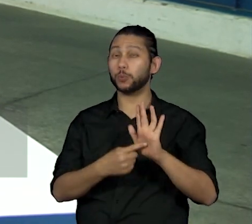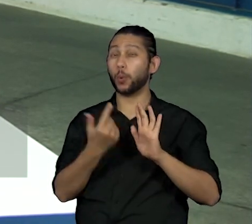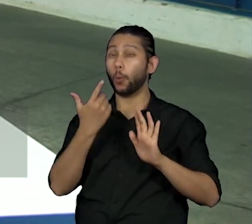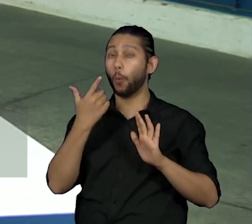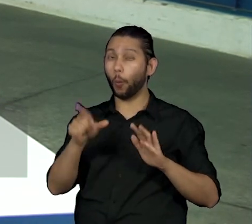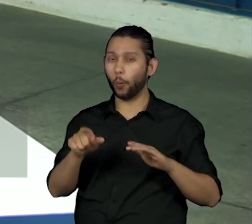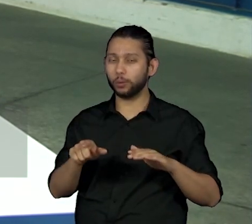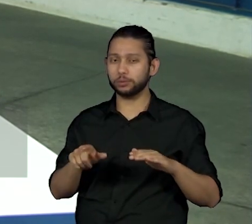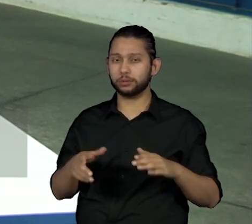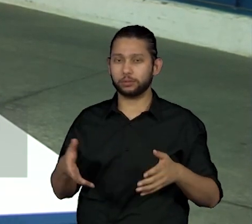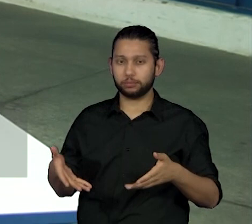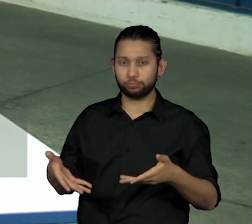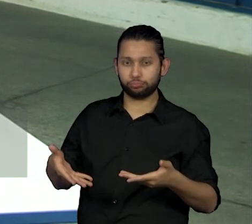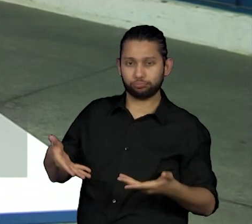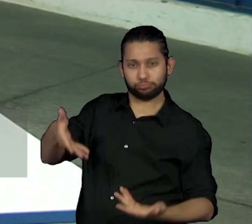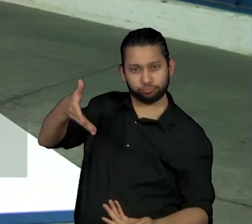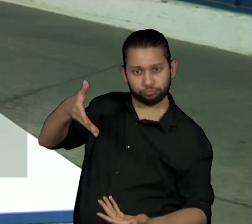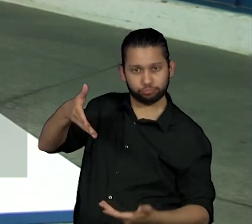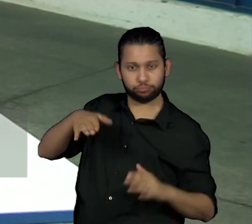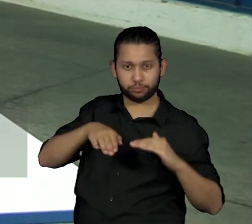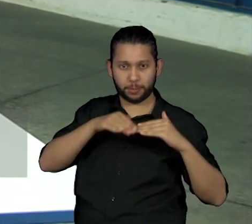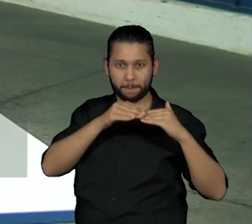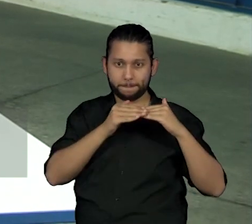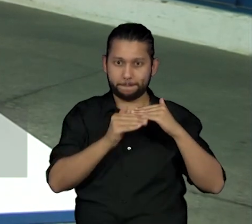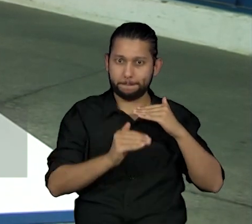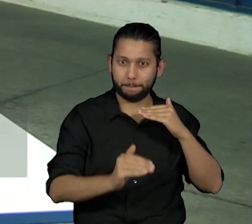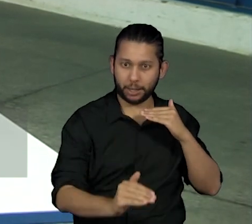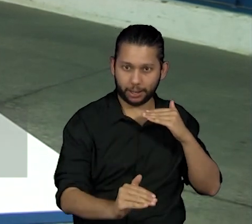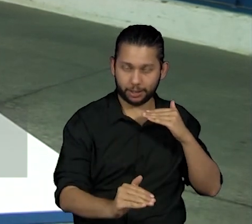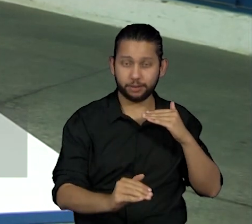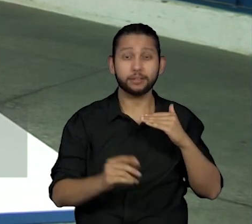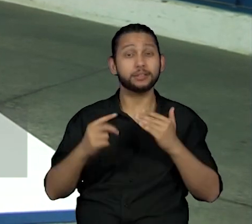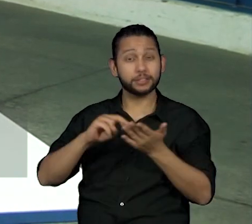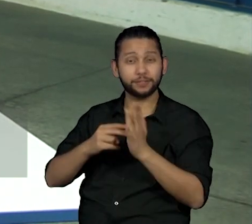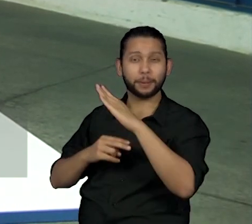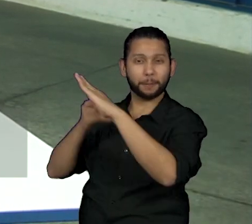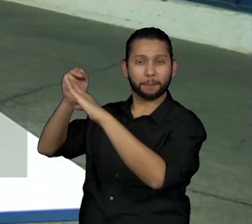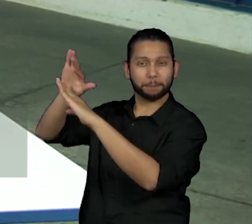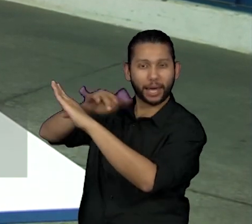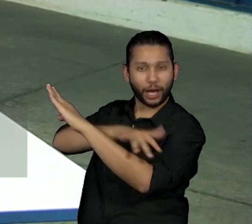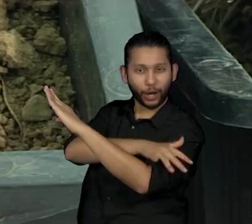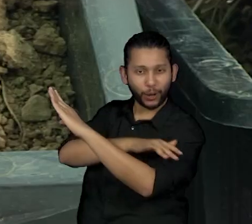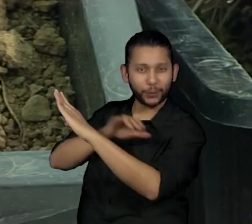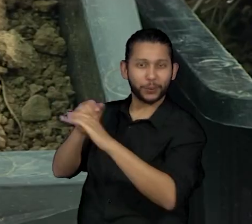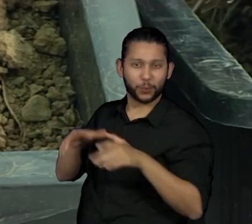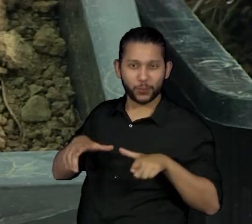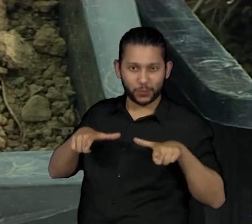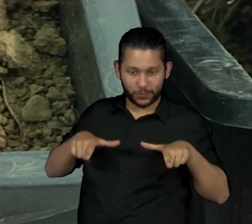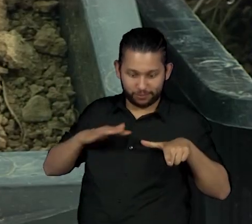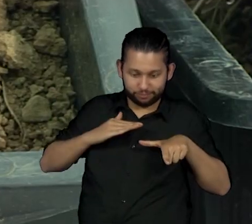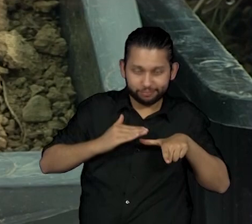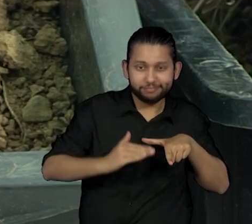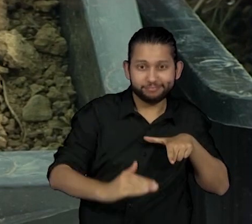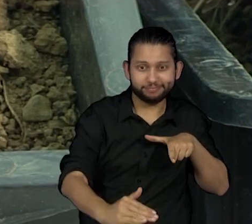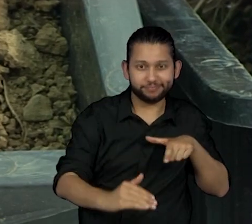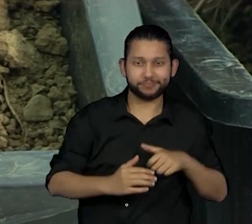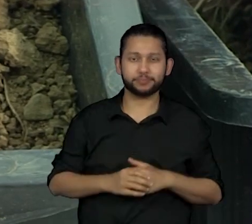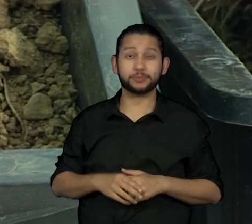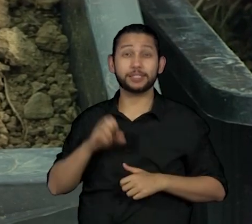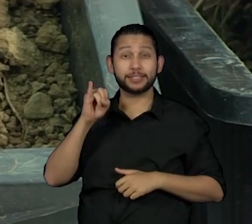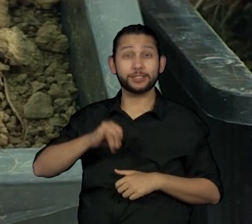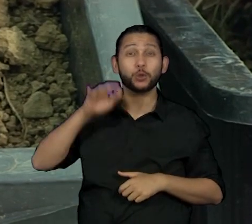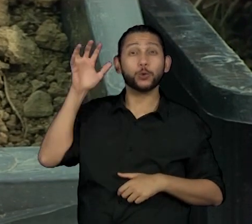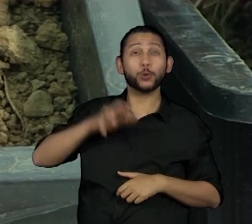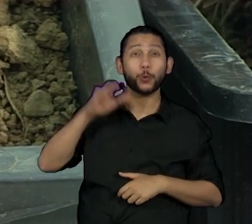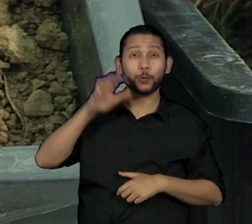numa área de declive muito acentuado, né, o chamado barranco aí na linguagem popular. Então quando começa a chover, olha o que